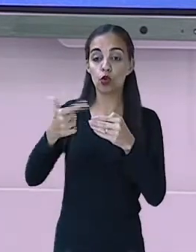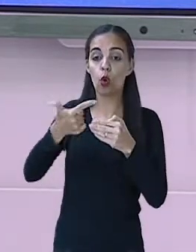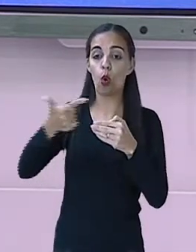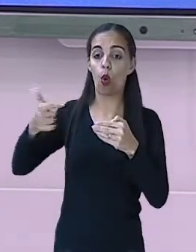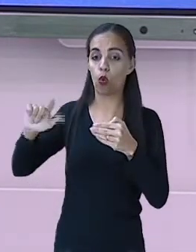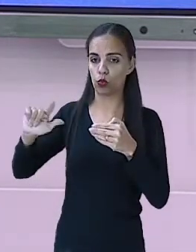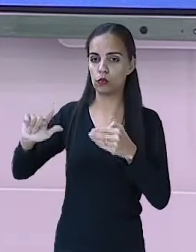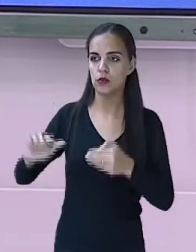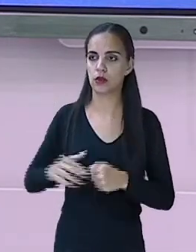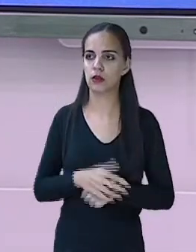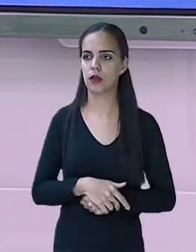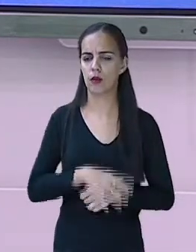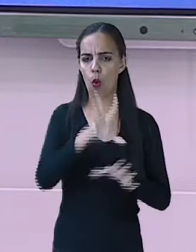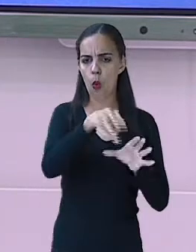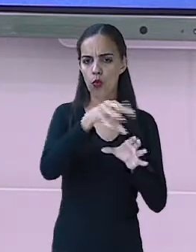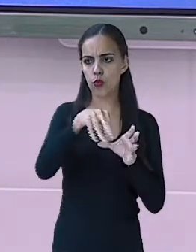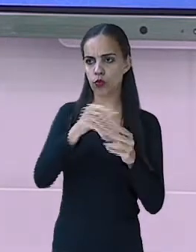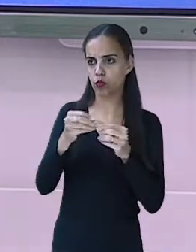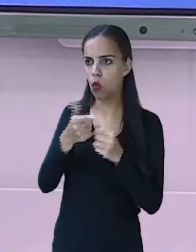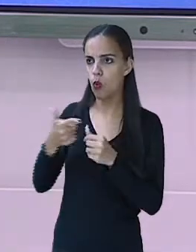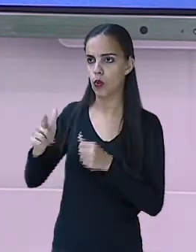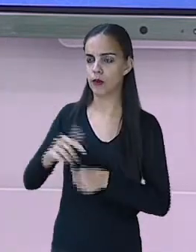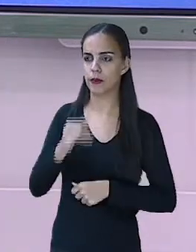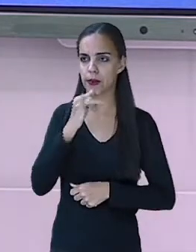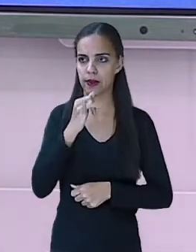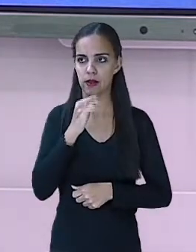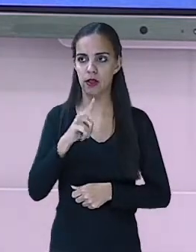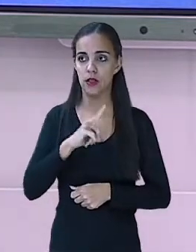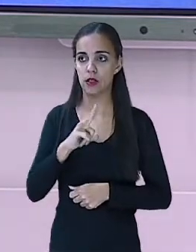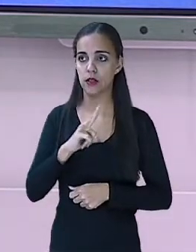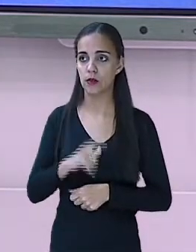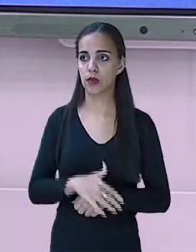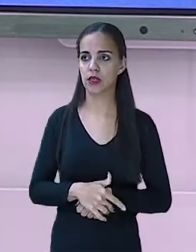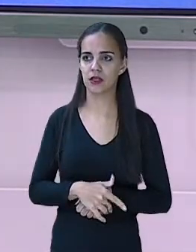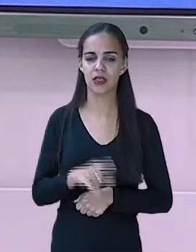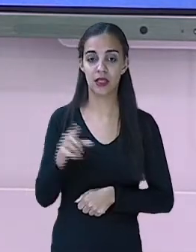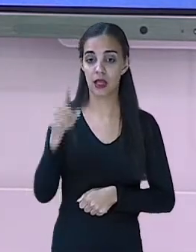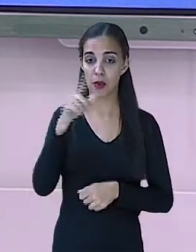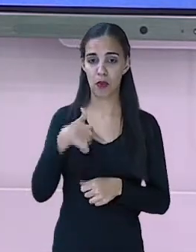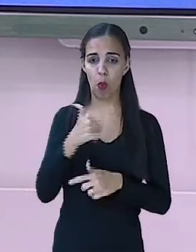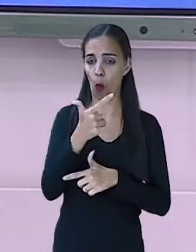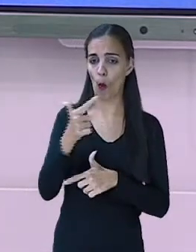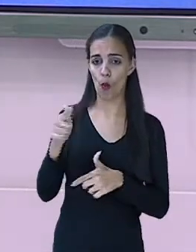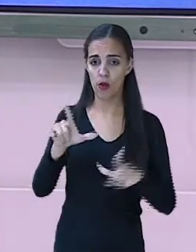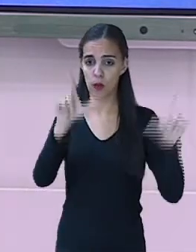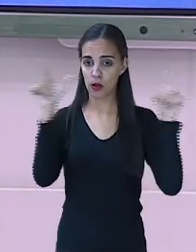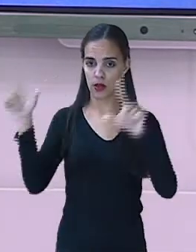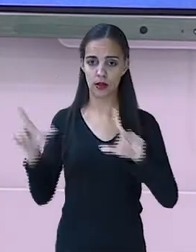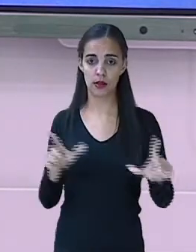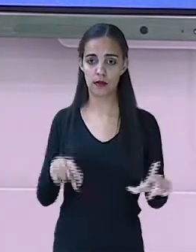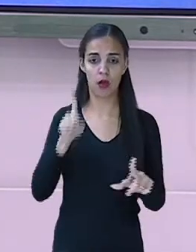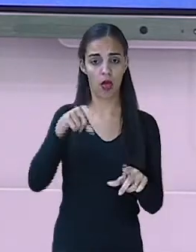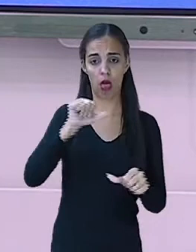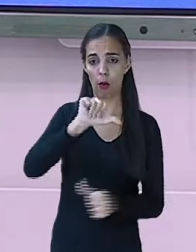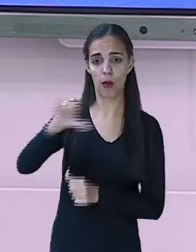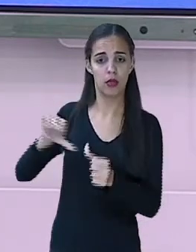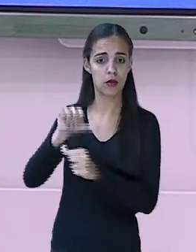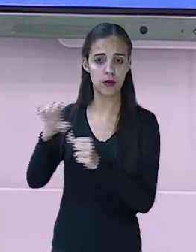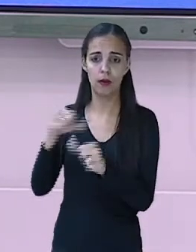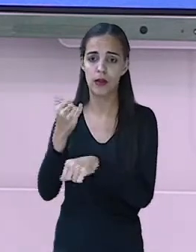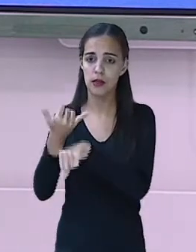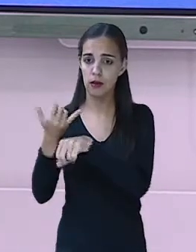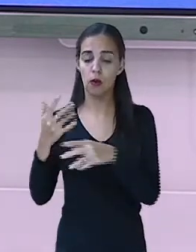partir de outras o risto que Nenhuma destas imagens representa a transformação